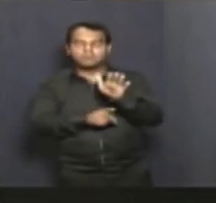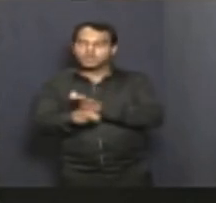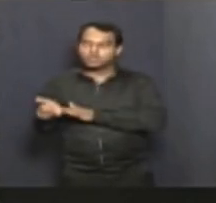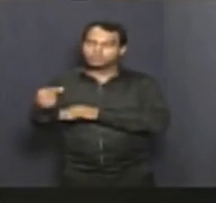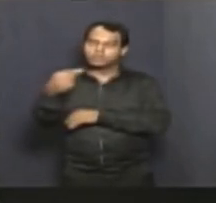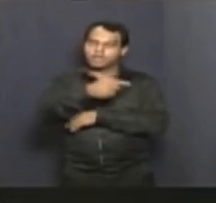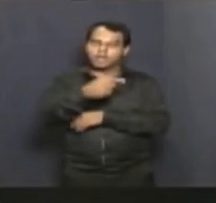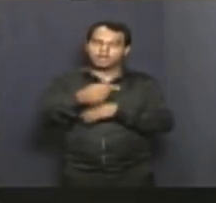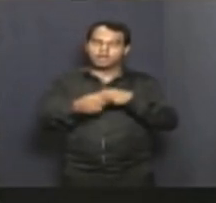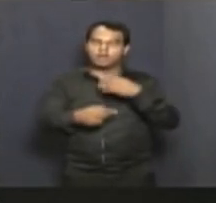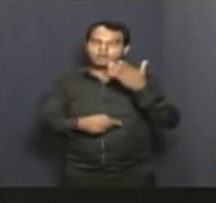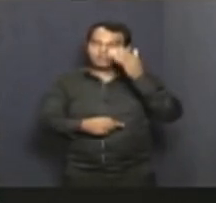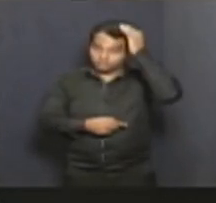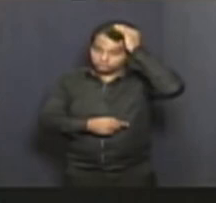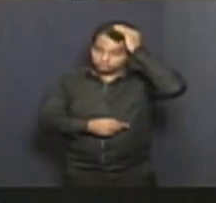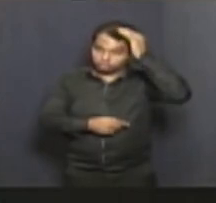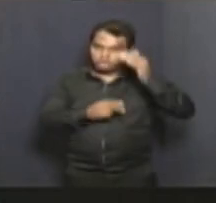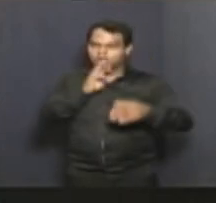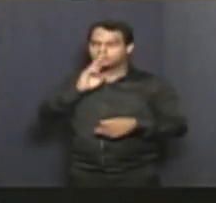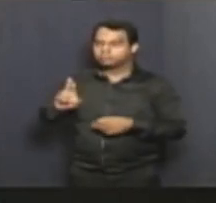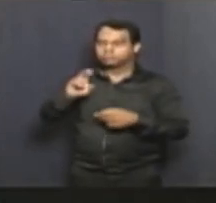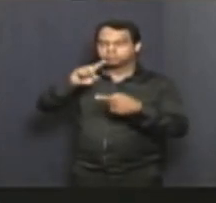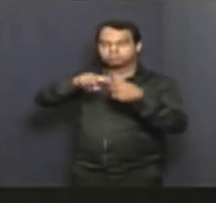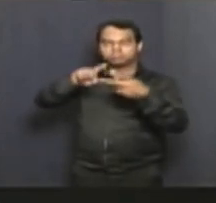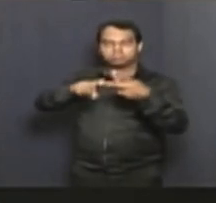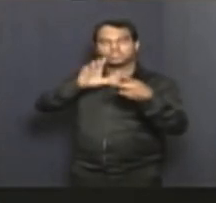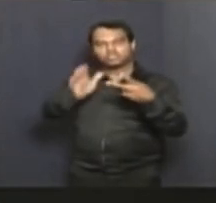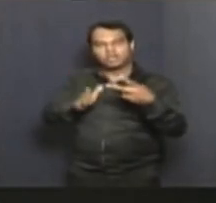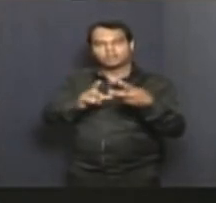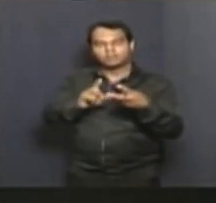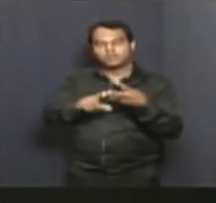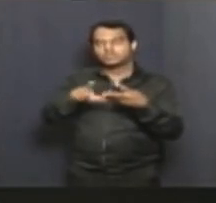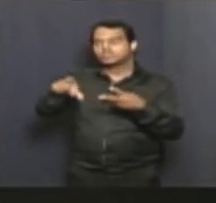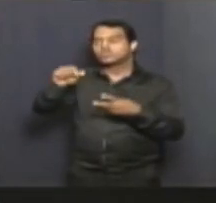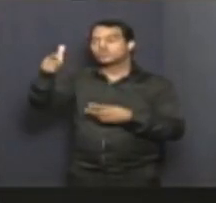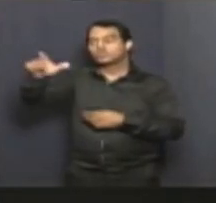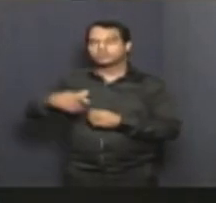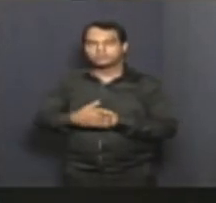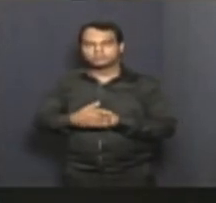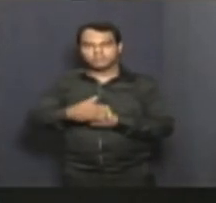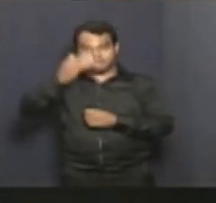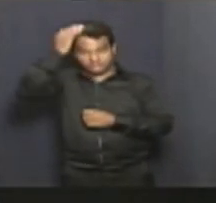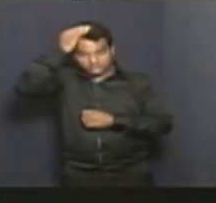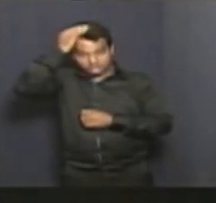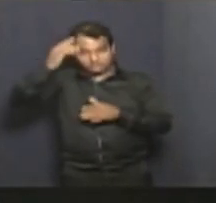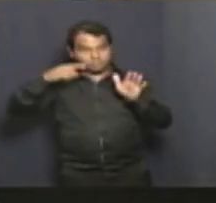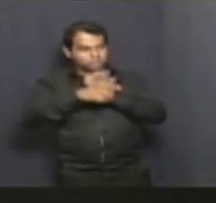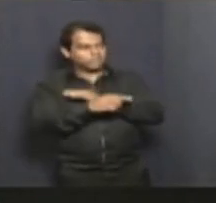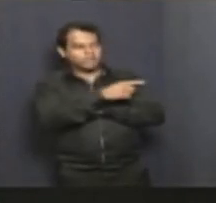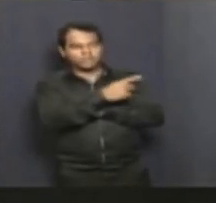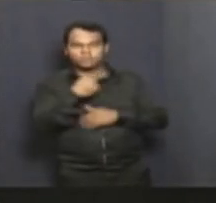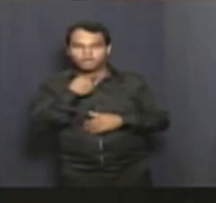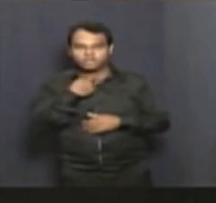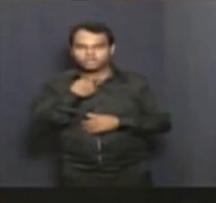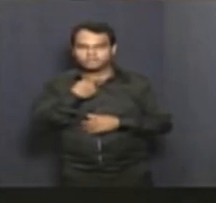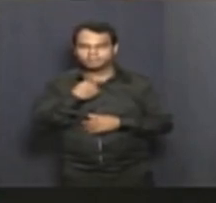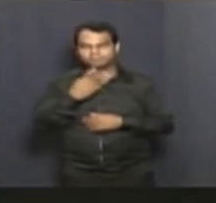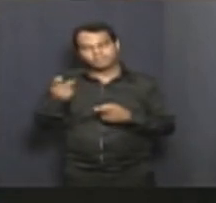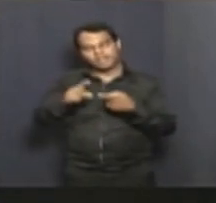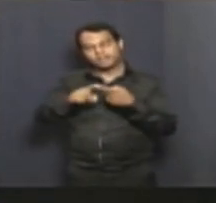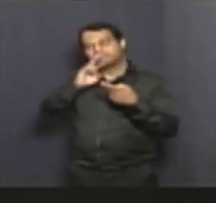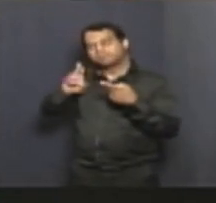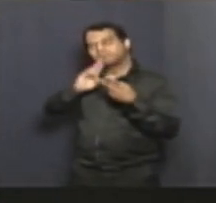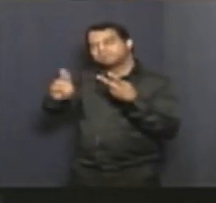duas vezes eu possa escolher qualquer outro candidato para responder à sua pergunta e o tema não posso perguntar por reinaldo azambuja são duas vezes